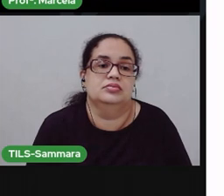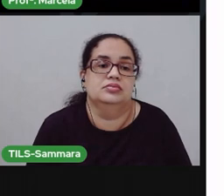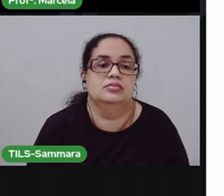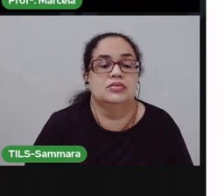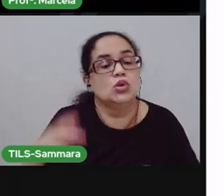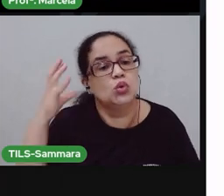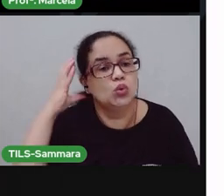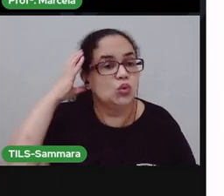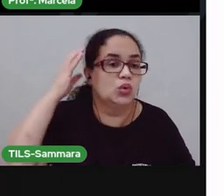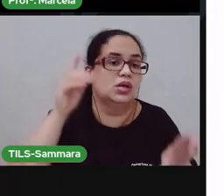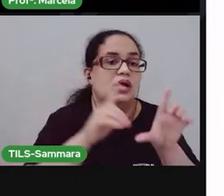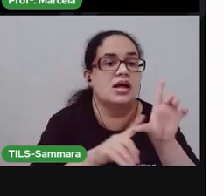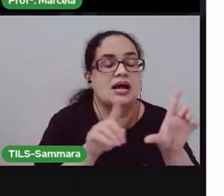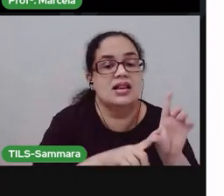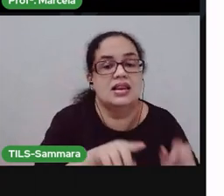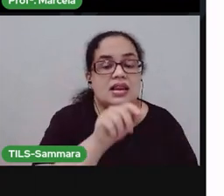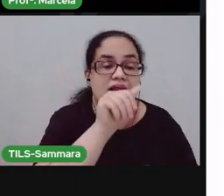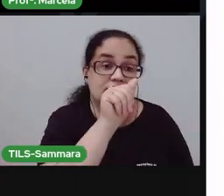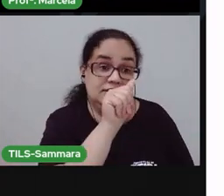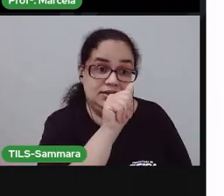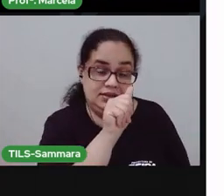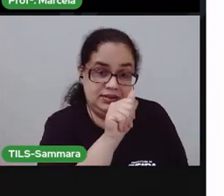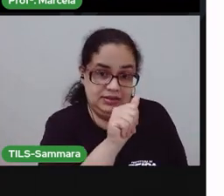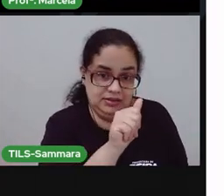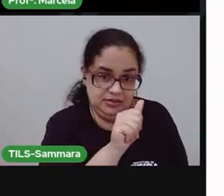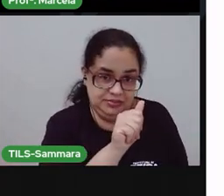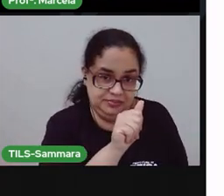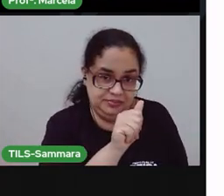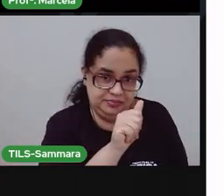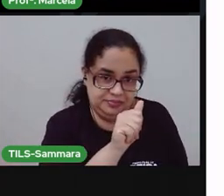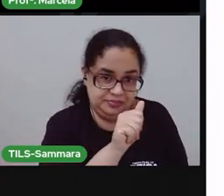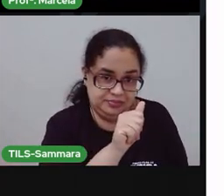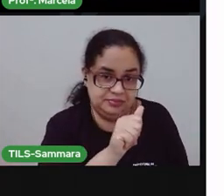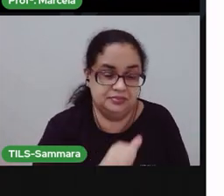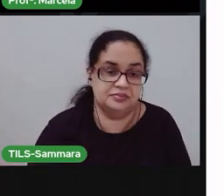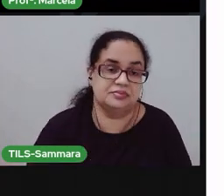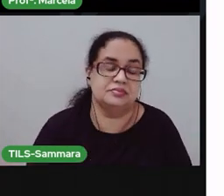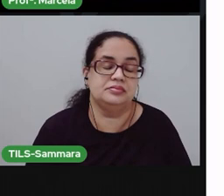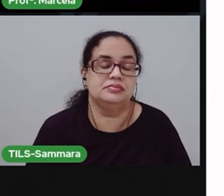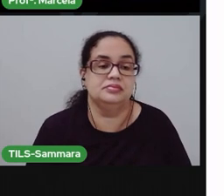É o som da letra A. Muito bem.